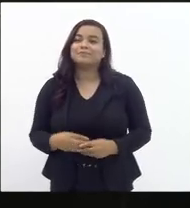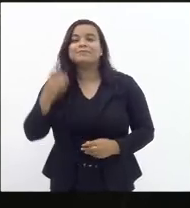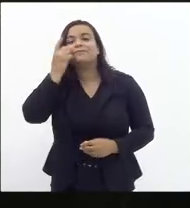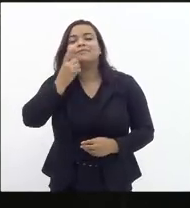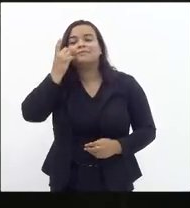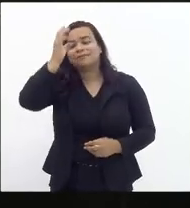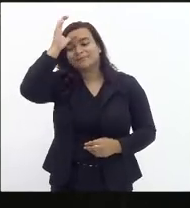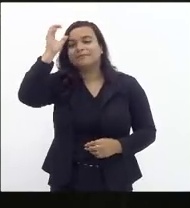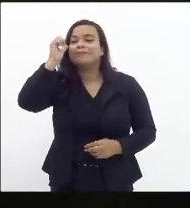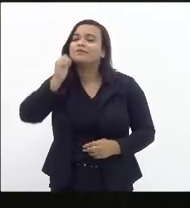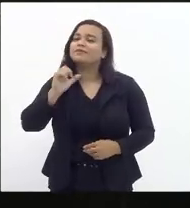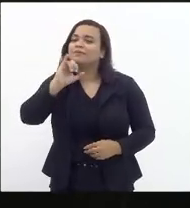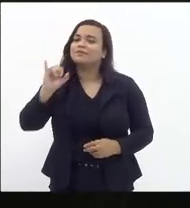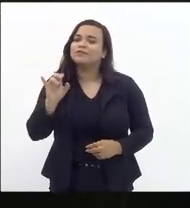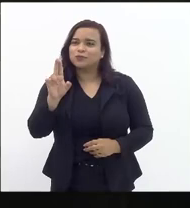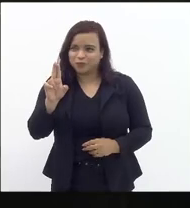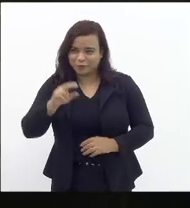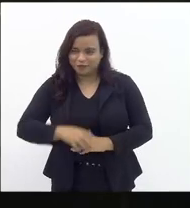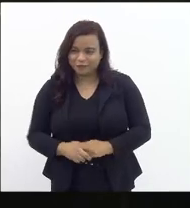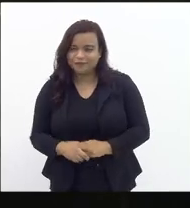deputada Tia Ju,